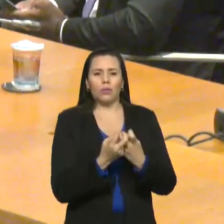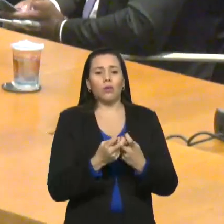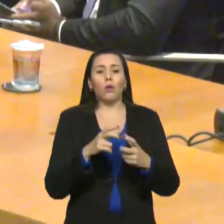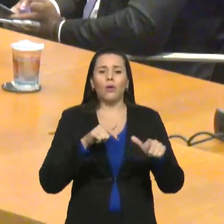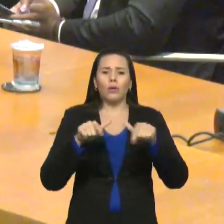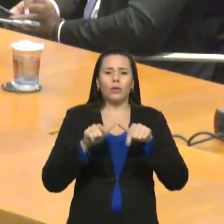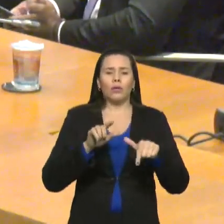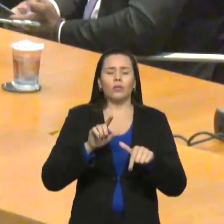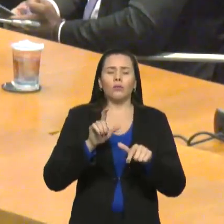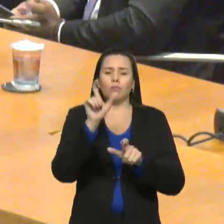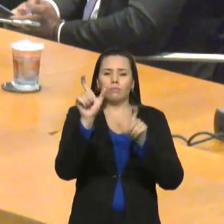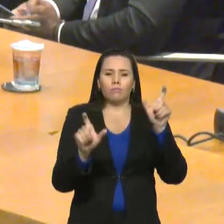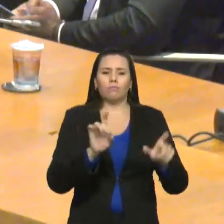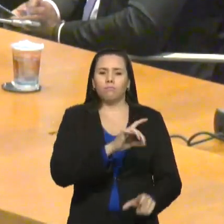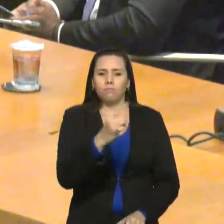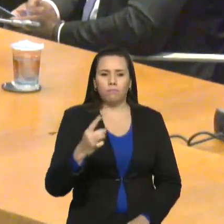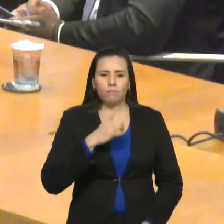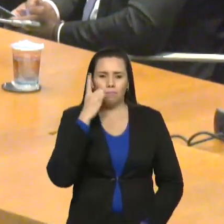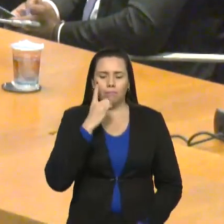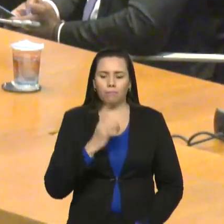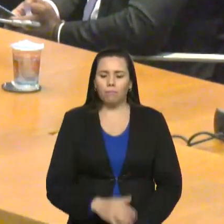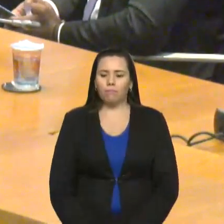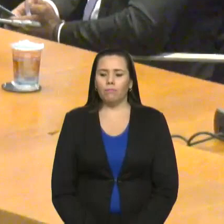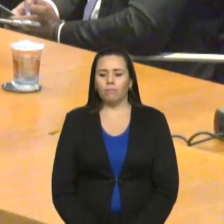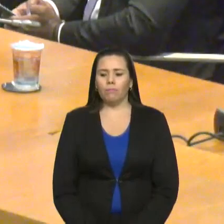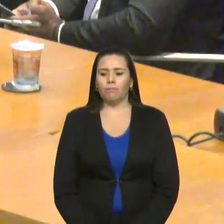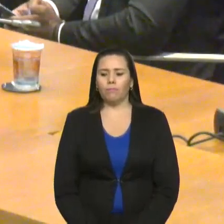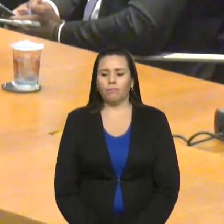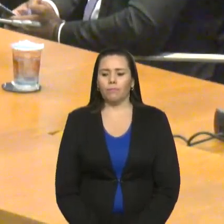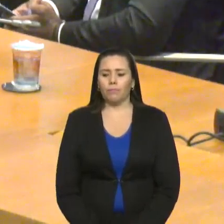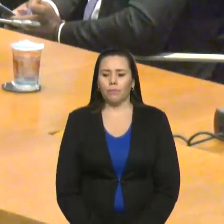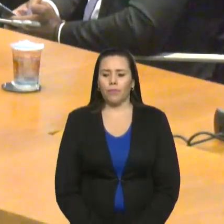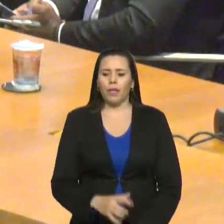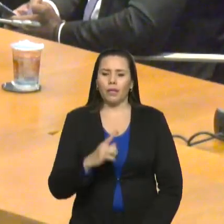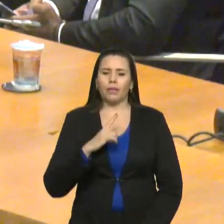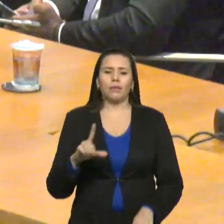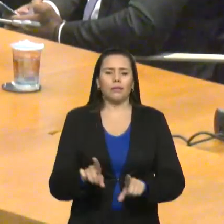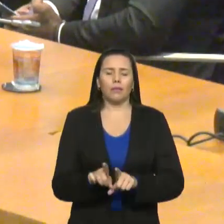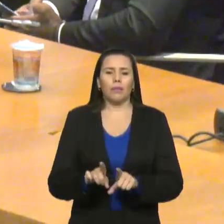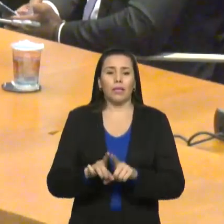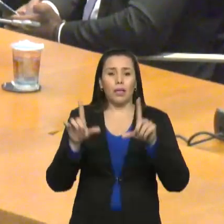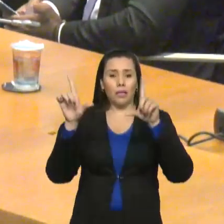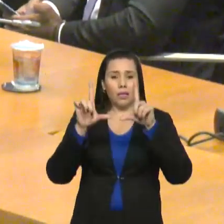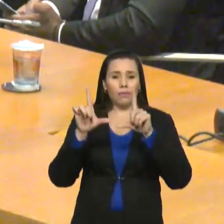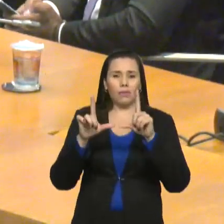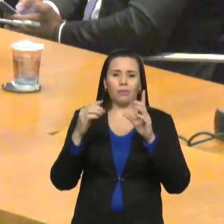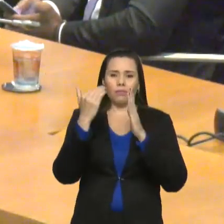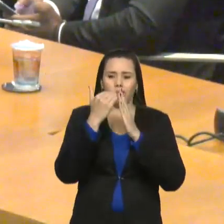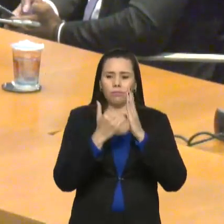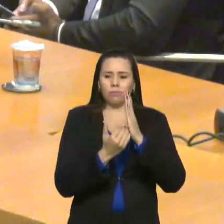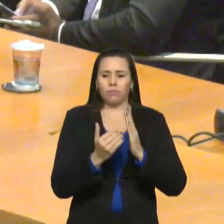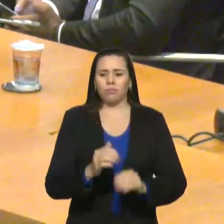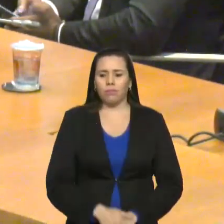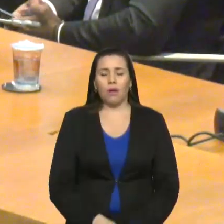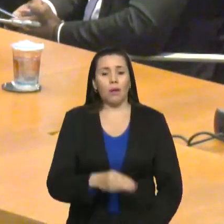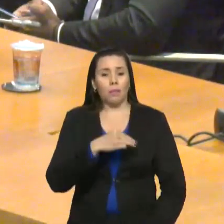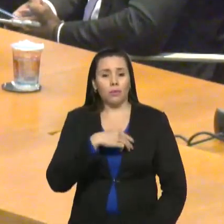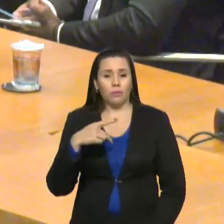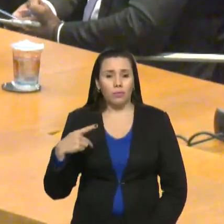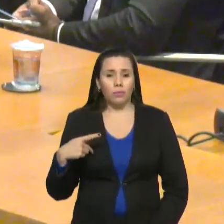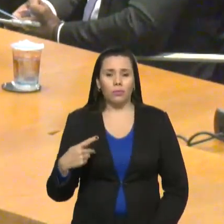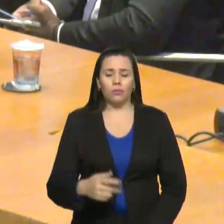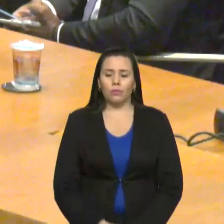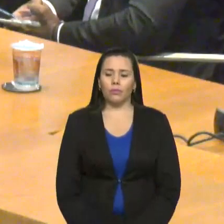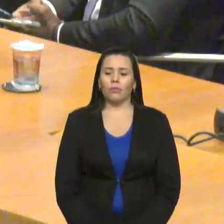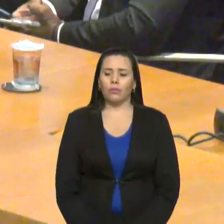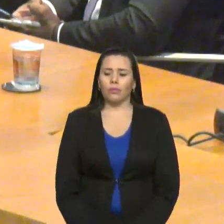Deputado assim como tem uma da sua programação da grade contempla outras instituições então é uma grade